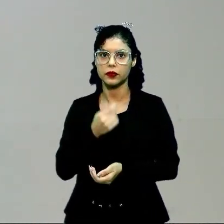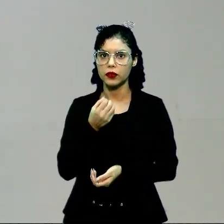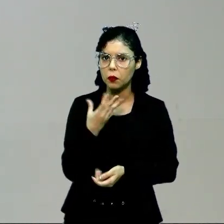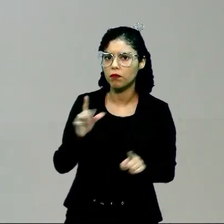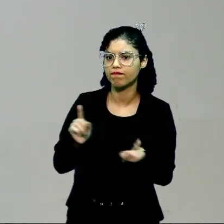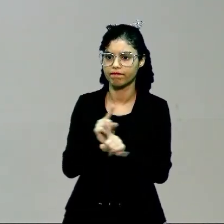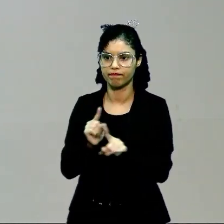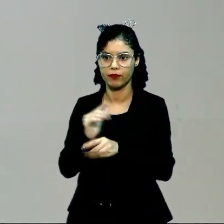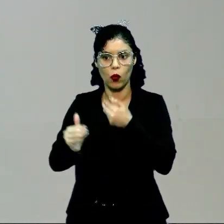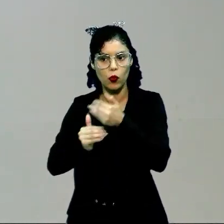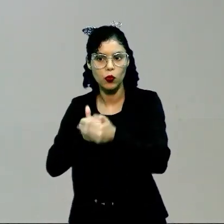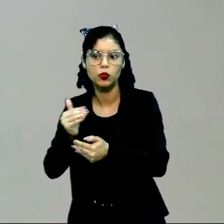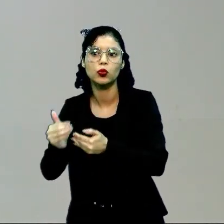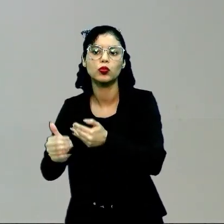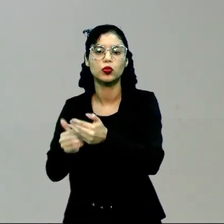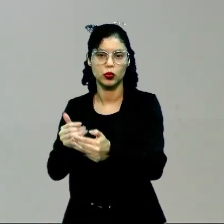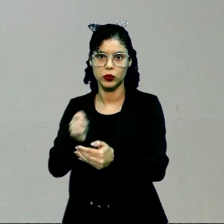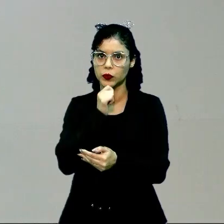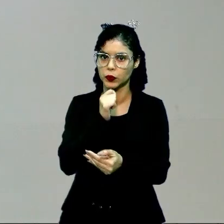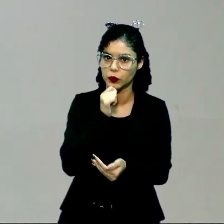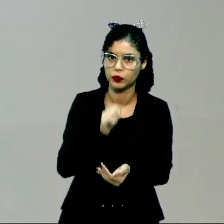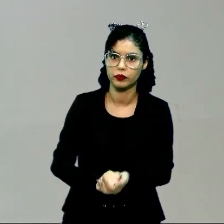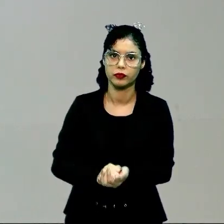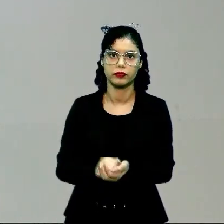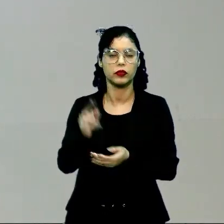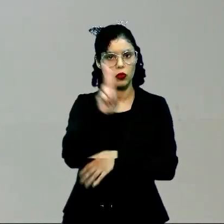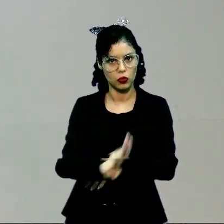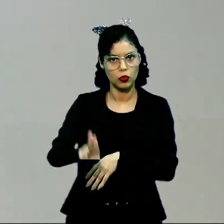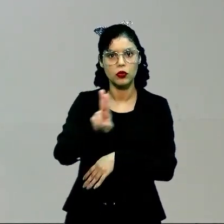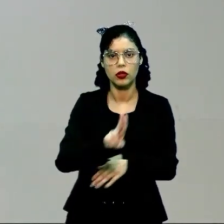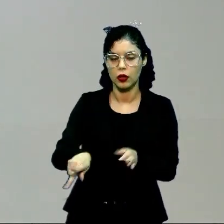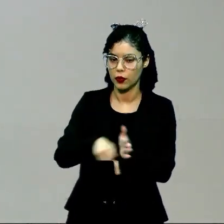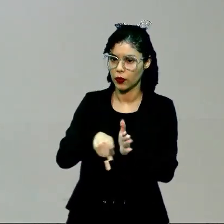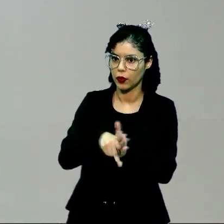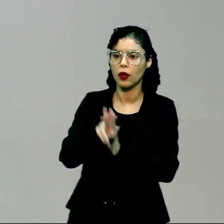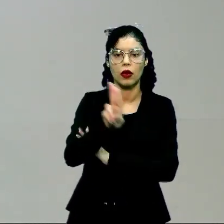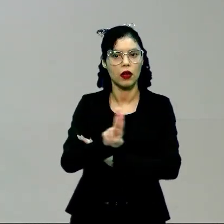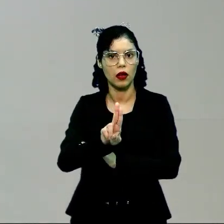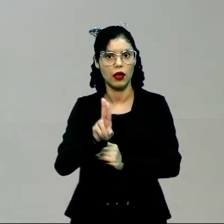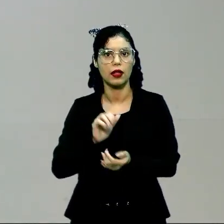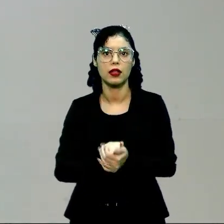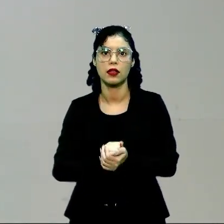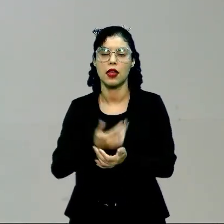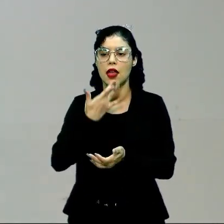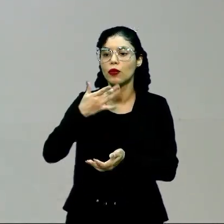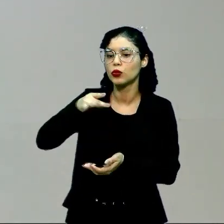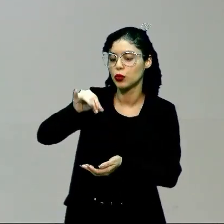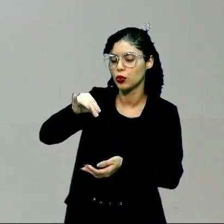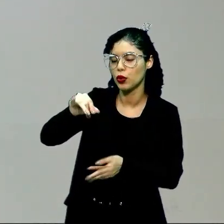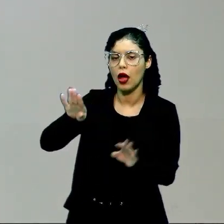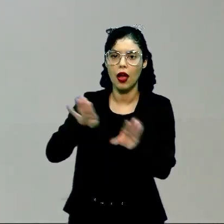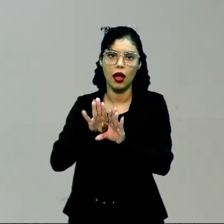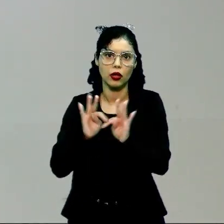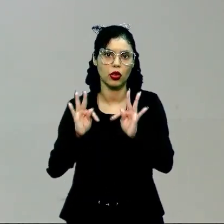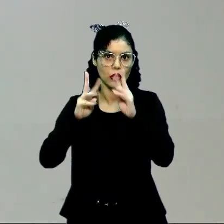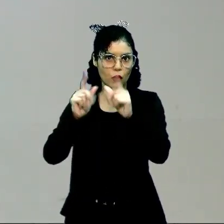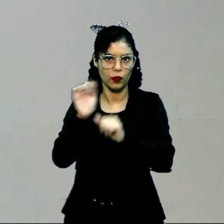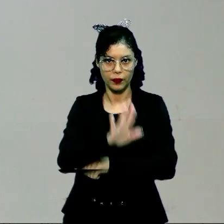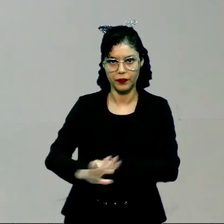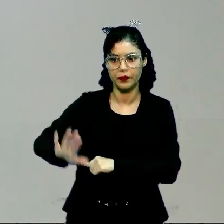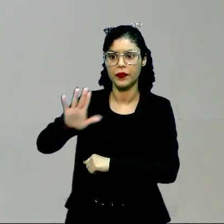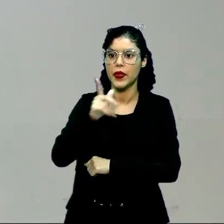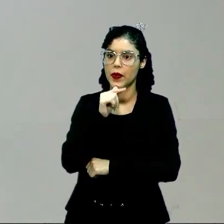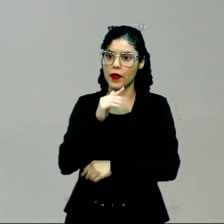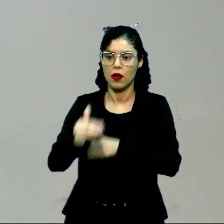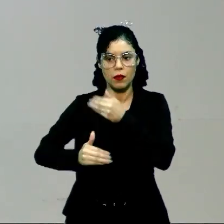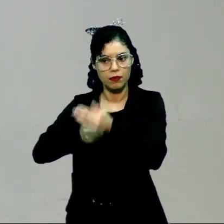interessante. O processo de evaporação ele é usado principalmente nas grandes salinas, onde toda a água evapora e no